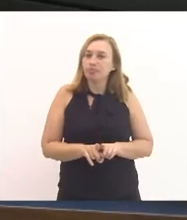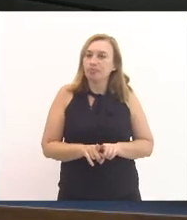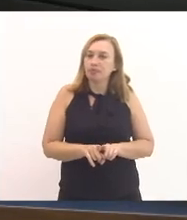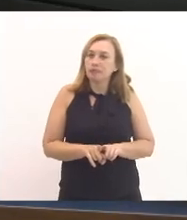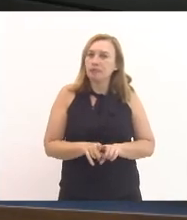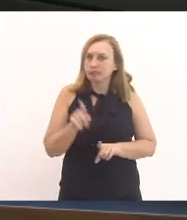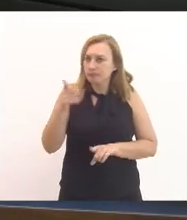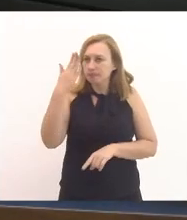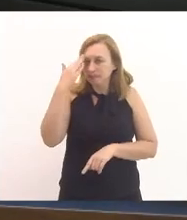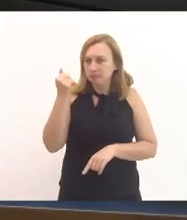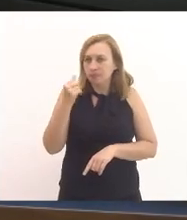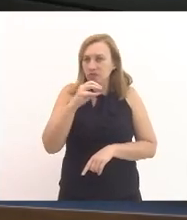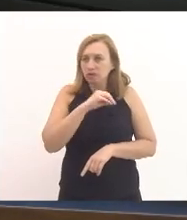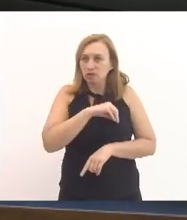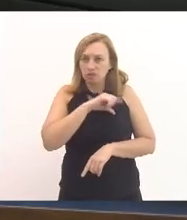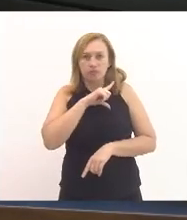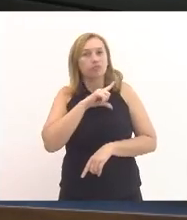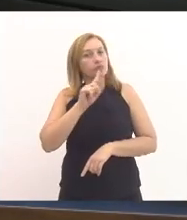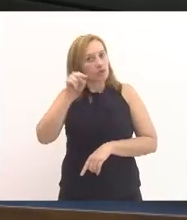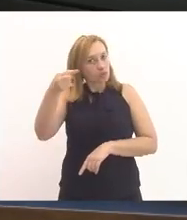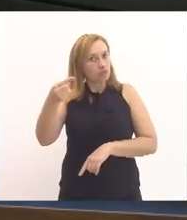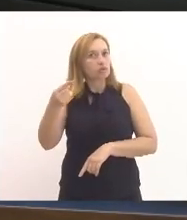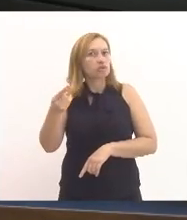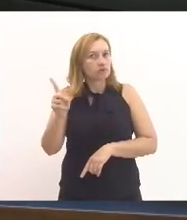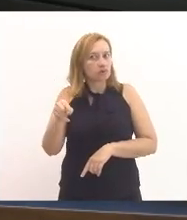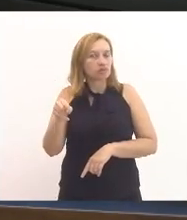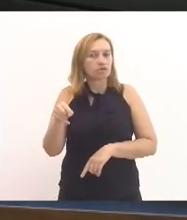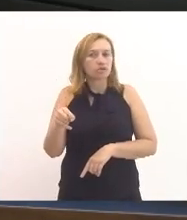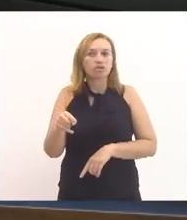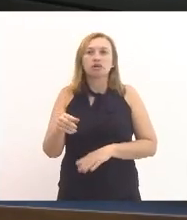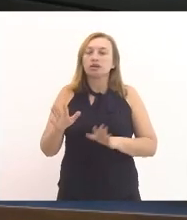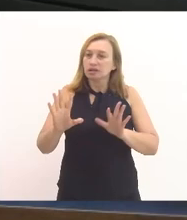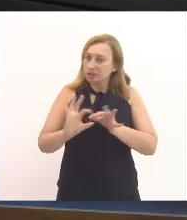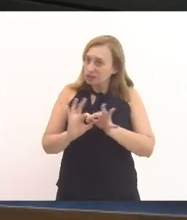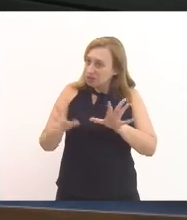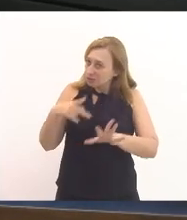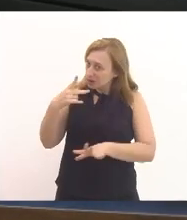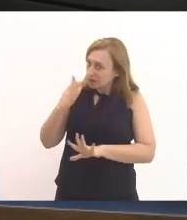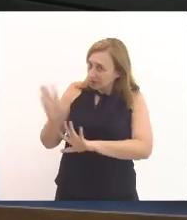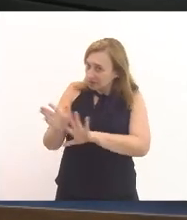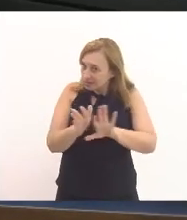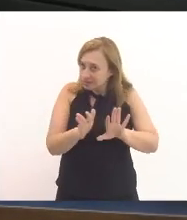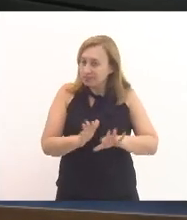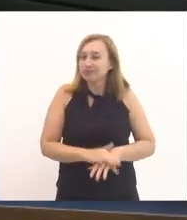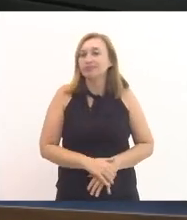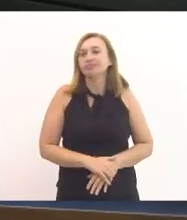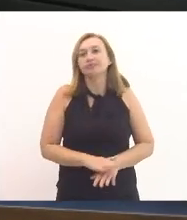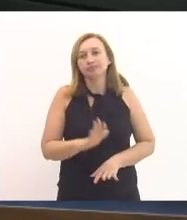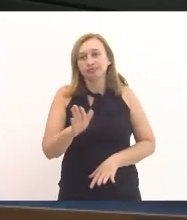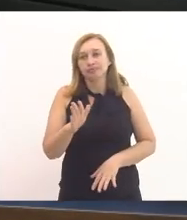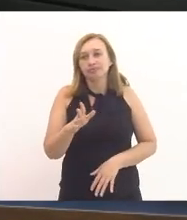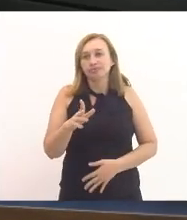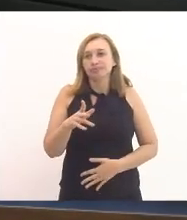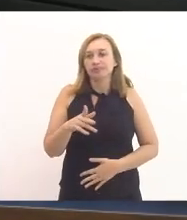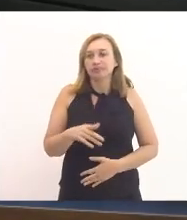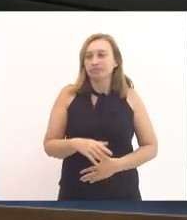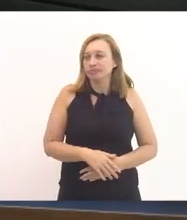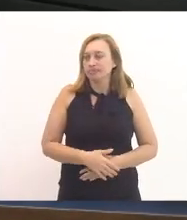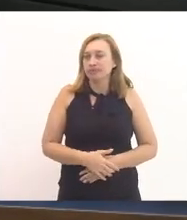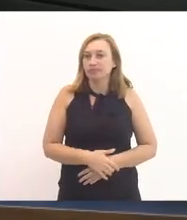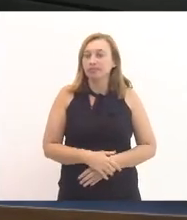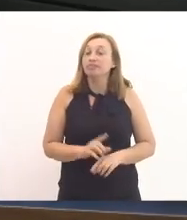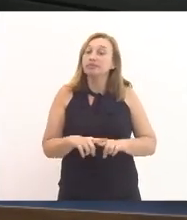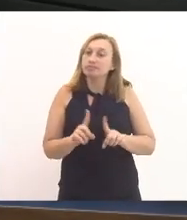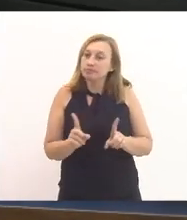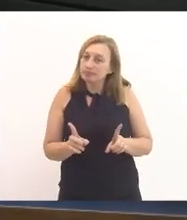você sabe que o aumento seria outro né inclusive me dá uma parte agora sabe que o aumento seria outro né É uma parte do a parte né